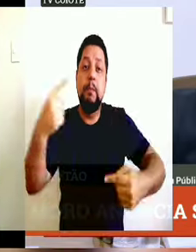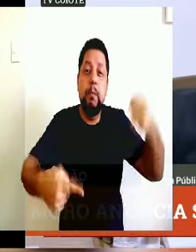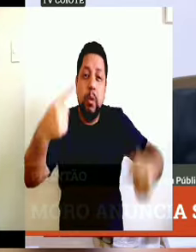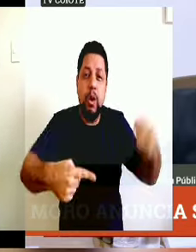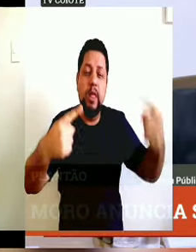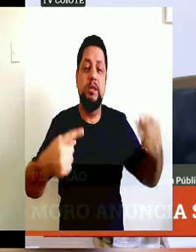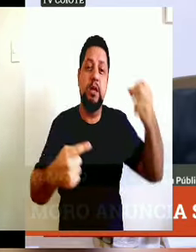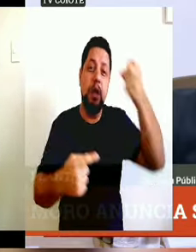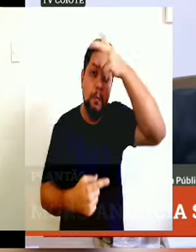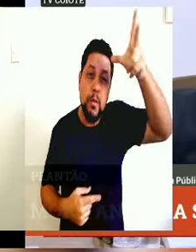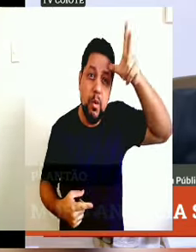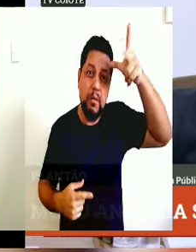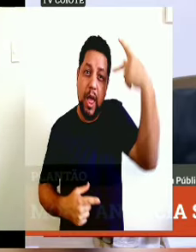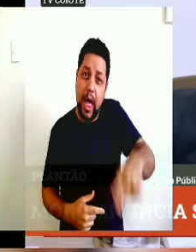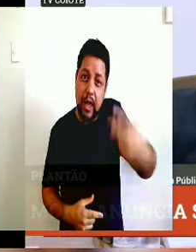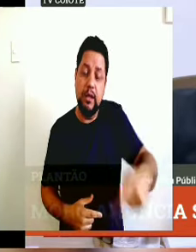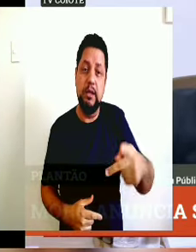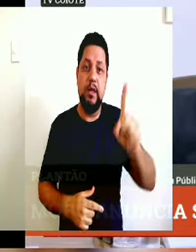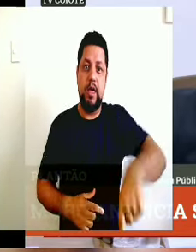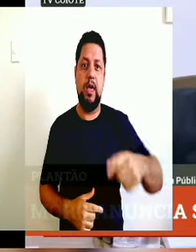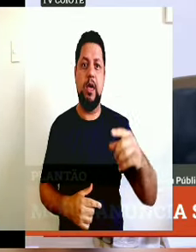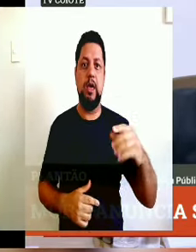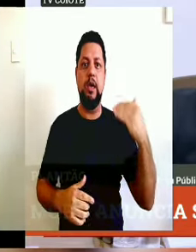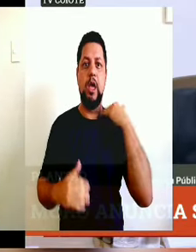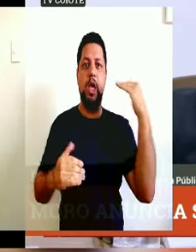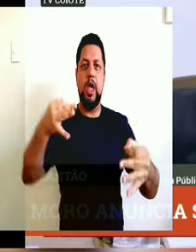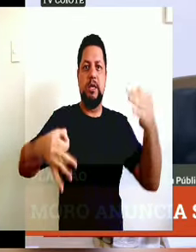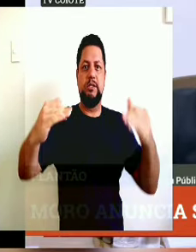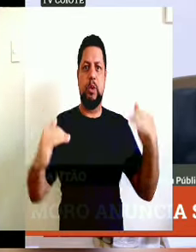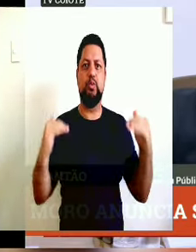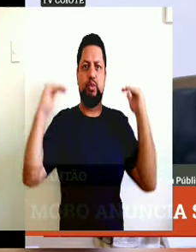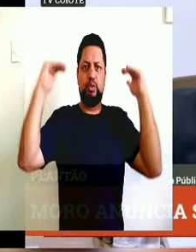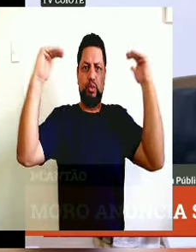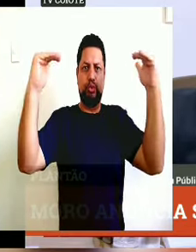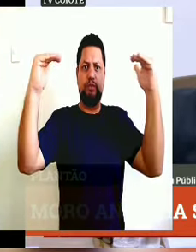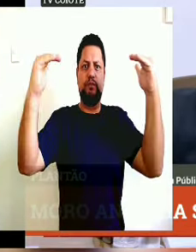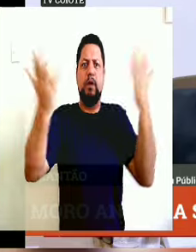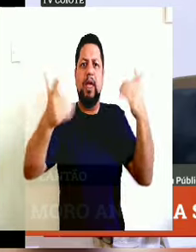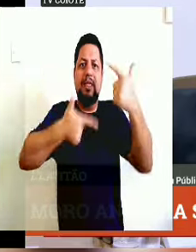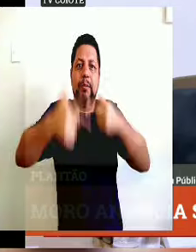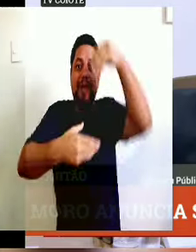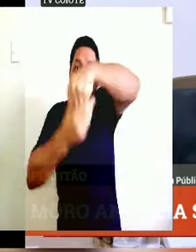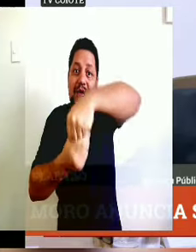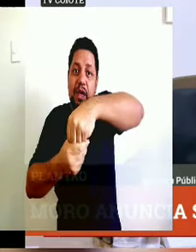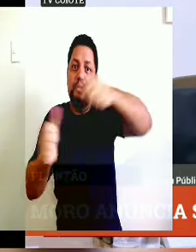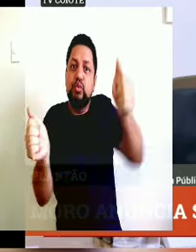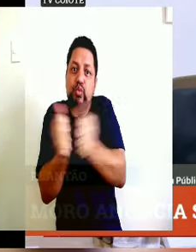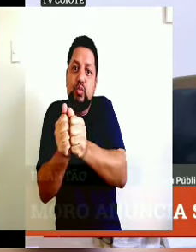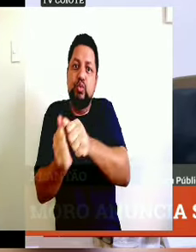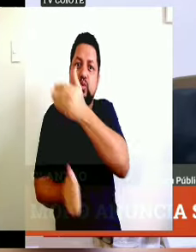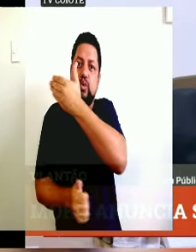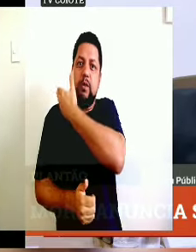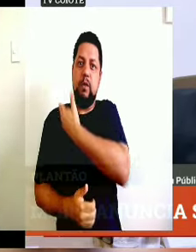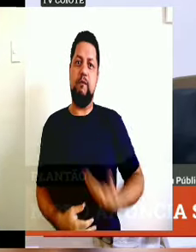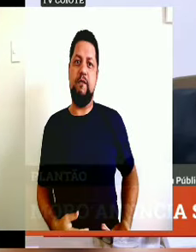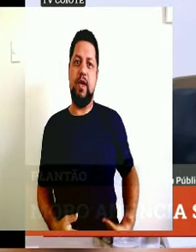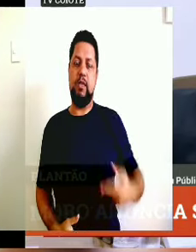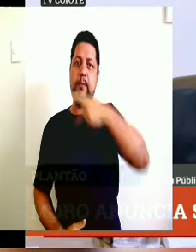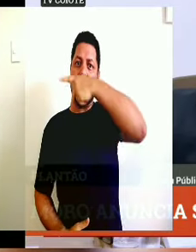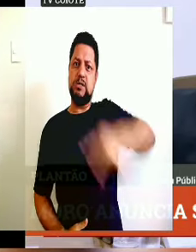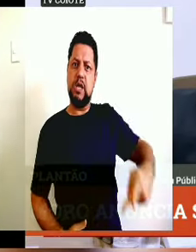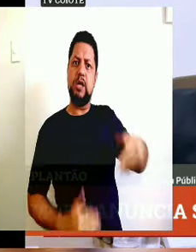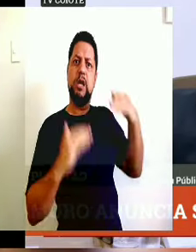públicas aqui numa alta posição do executivo, de aprofundar o combate à corrupção e levar,